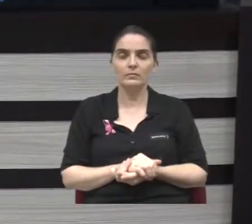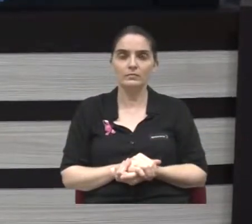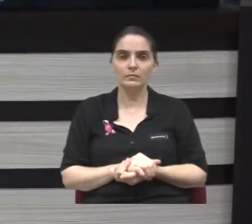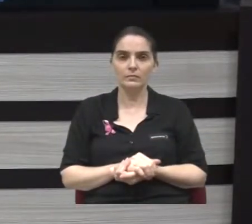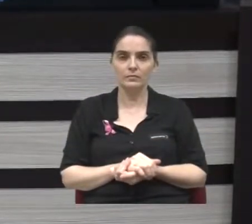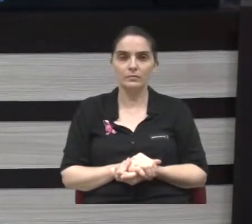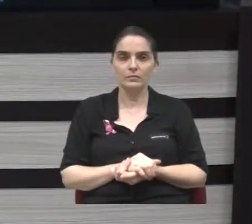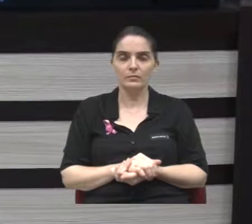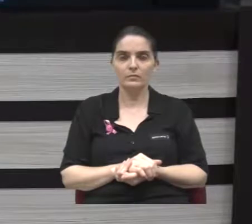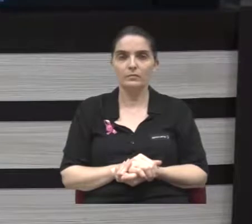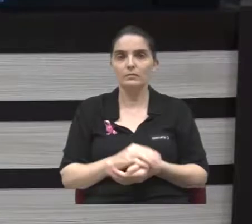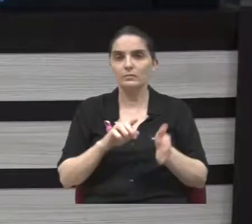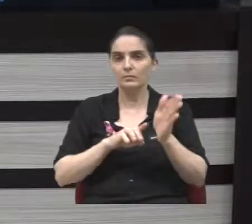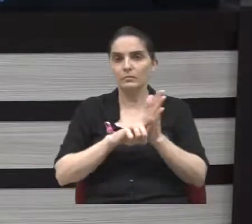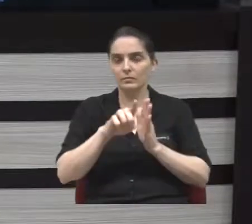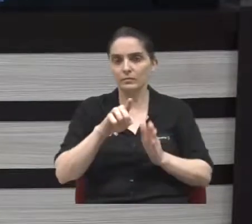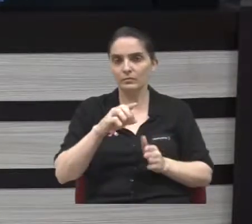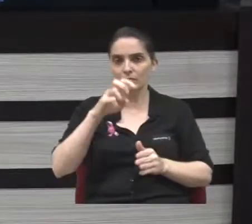Requerimento